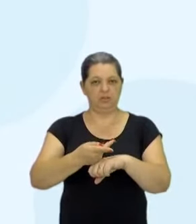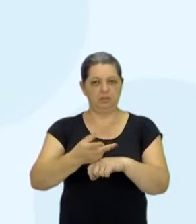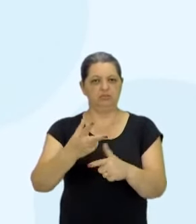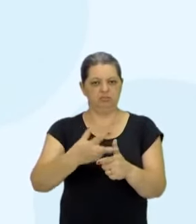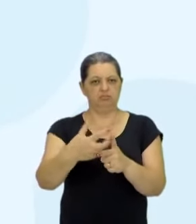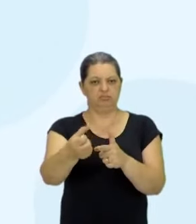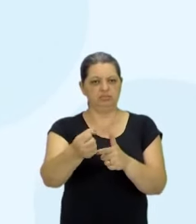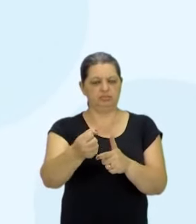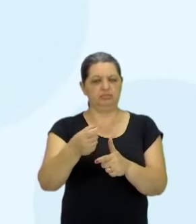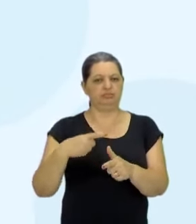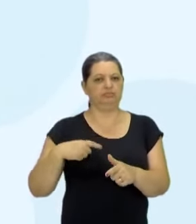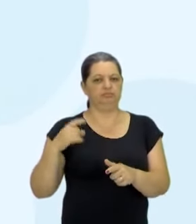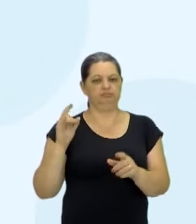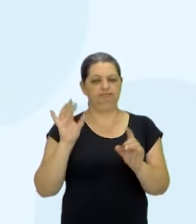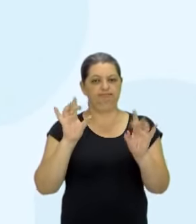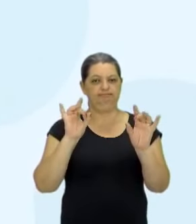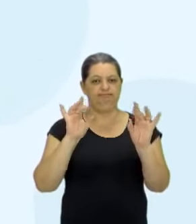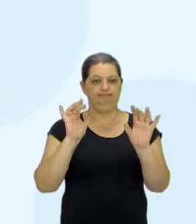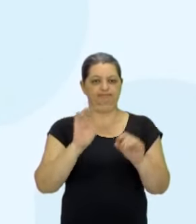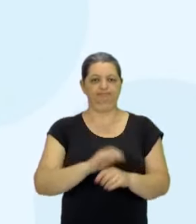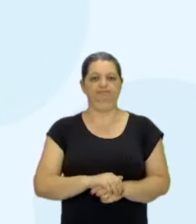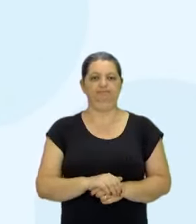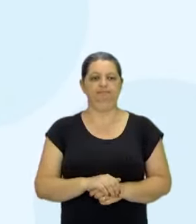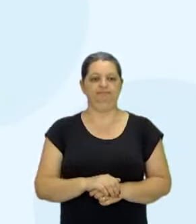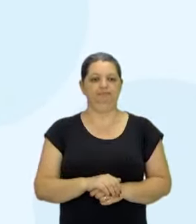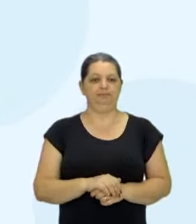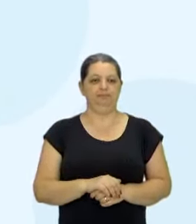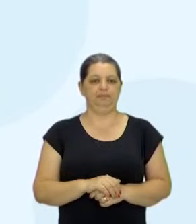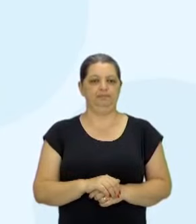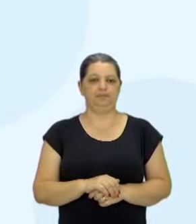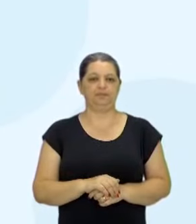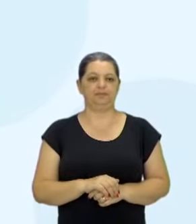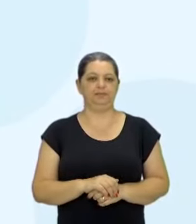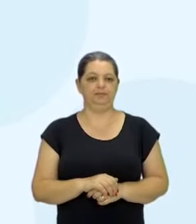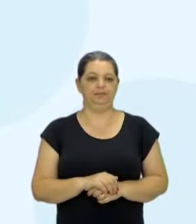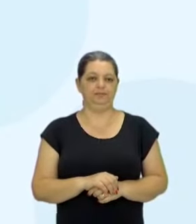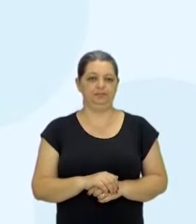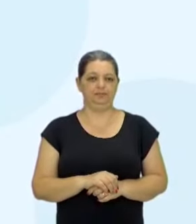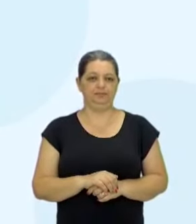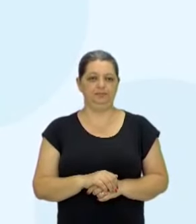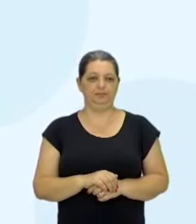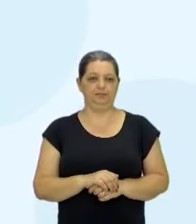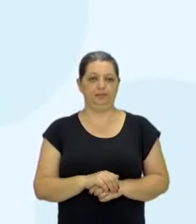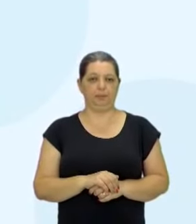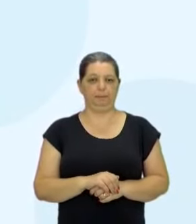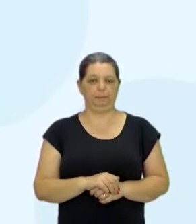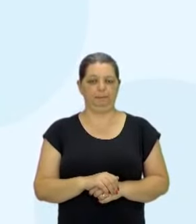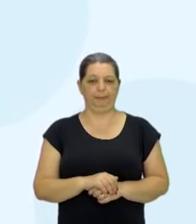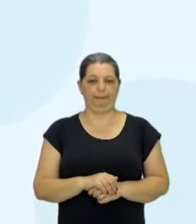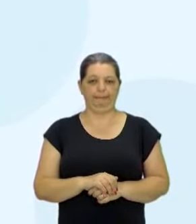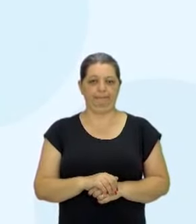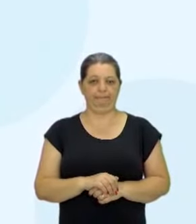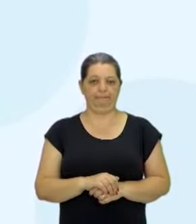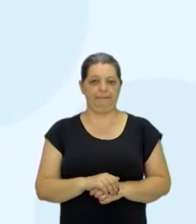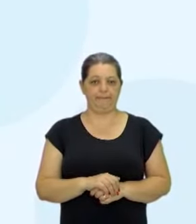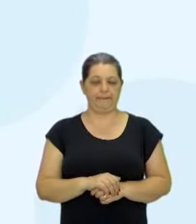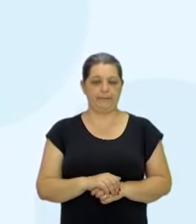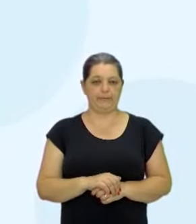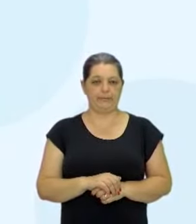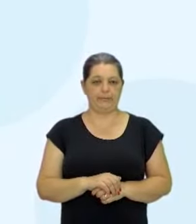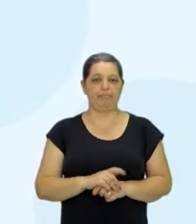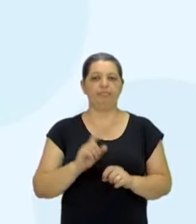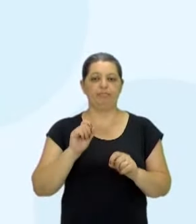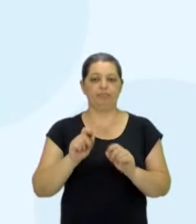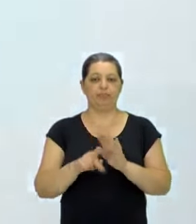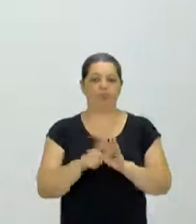prêmio super importante, que é esse Fellow of the Committee for Skeptical Inquiry Award, que é